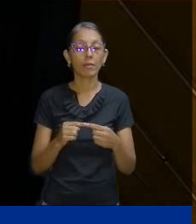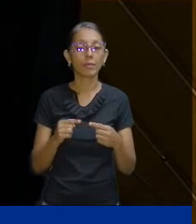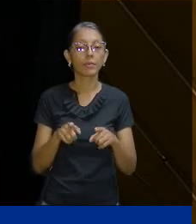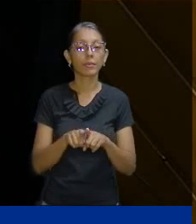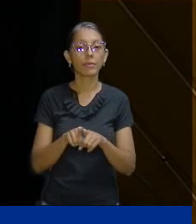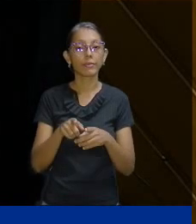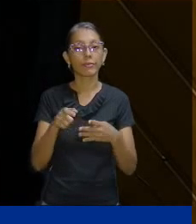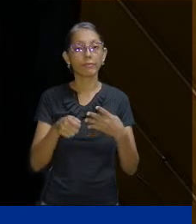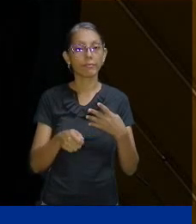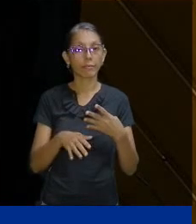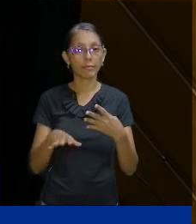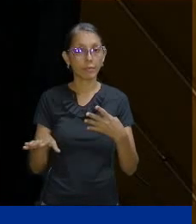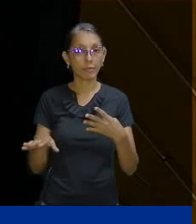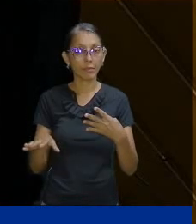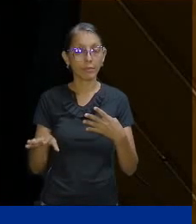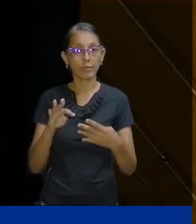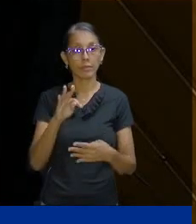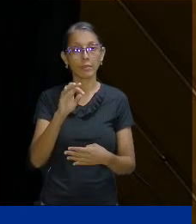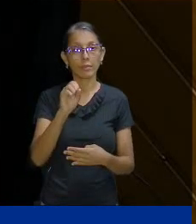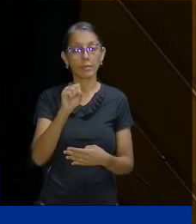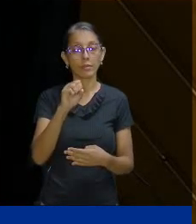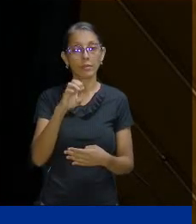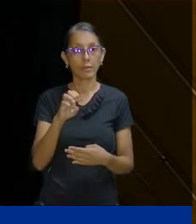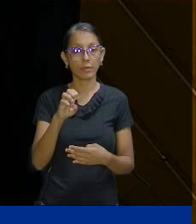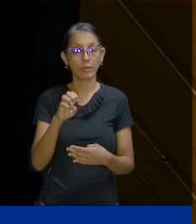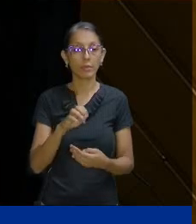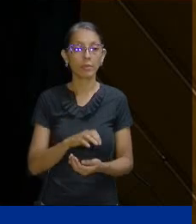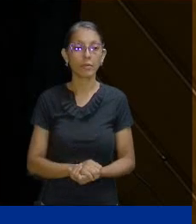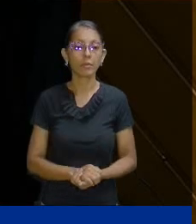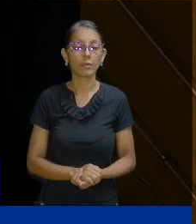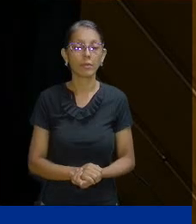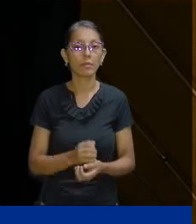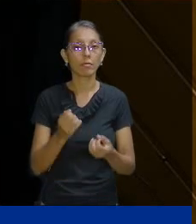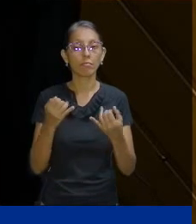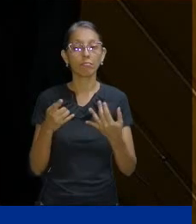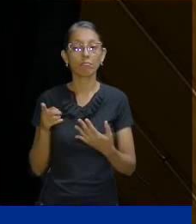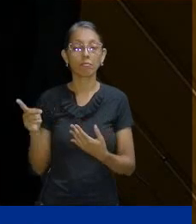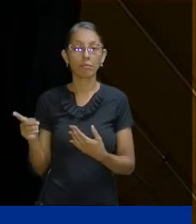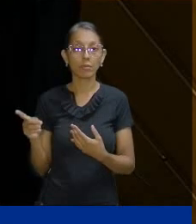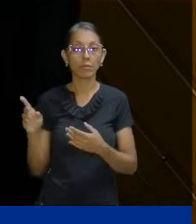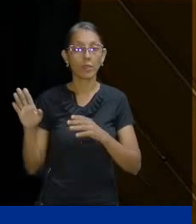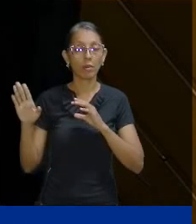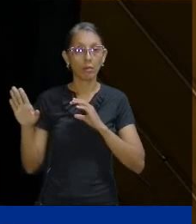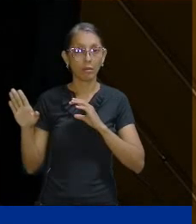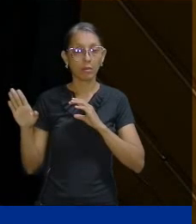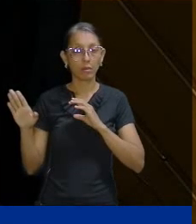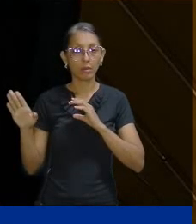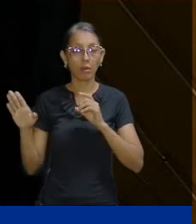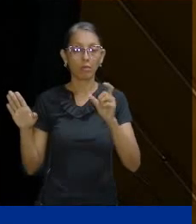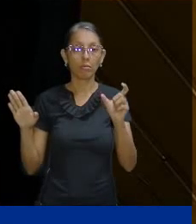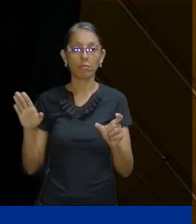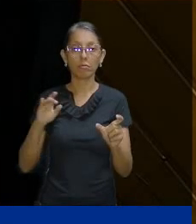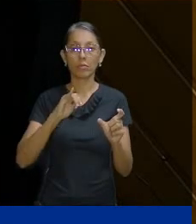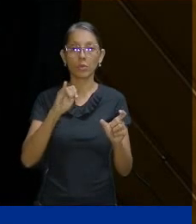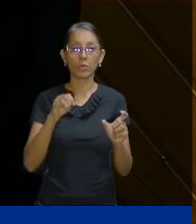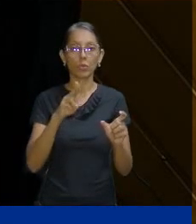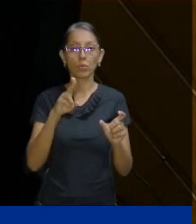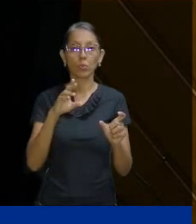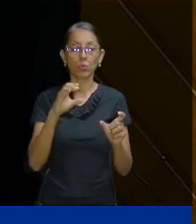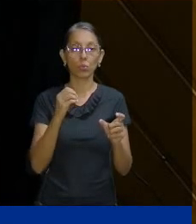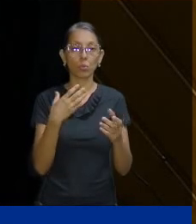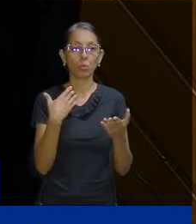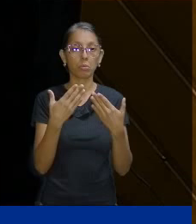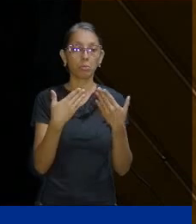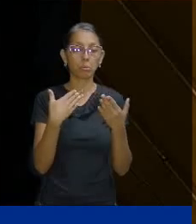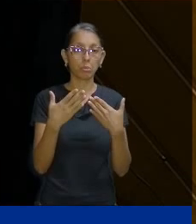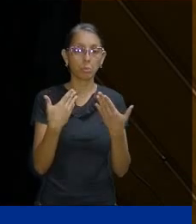aqui um acordo do TSE. No presente caso, a única interação entre o candidato e Júlio César consiste